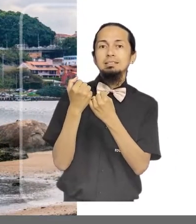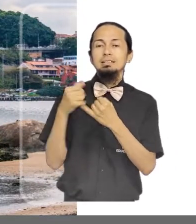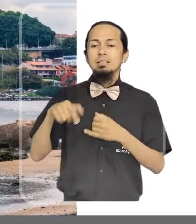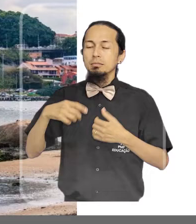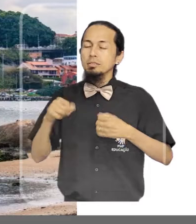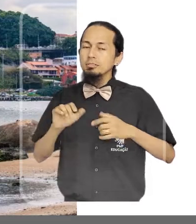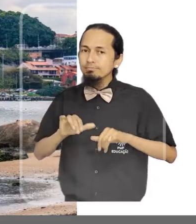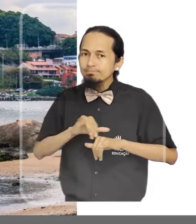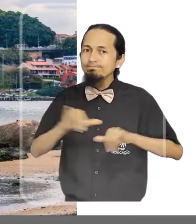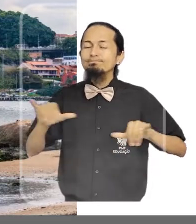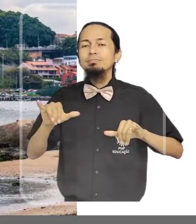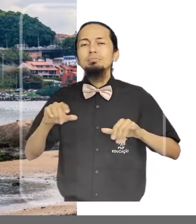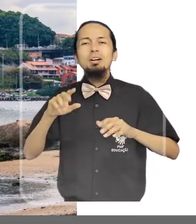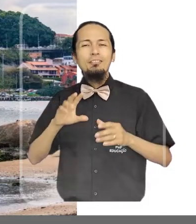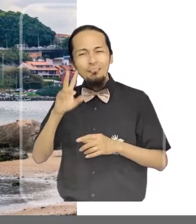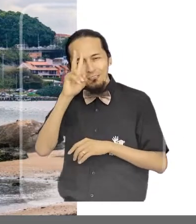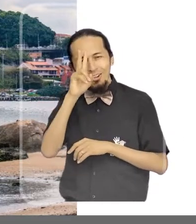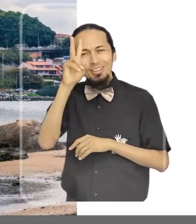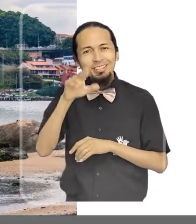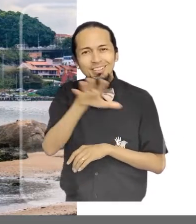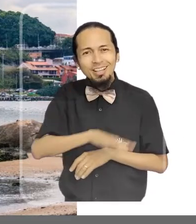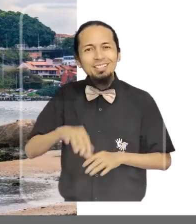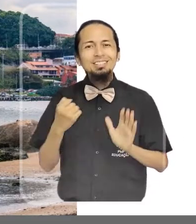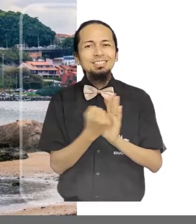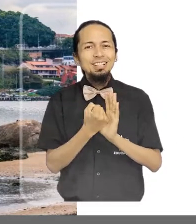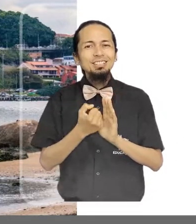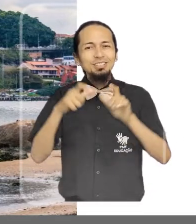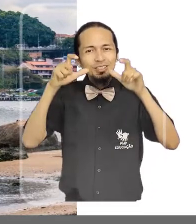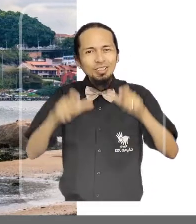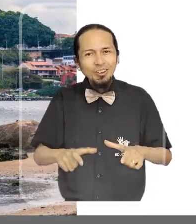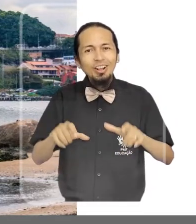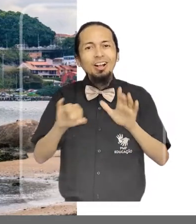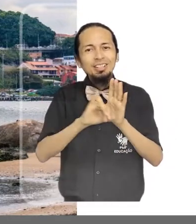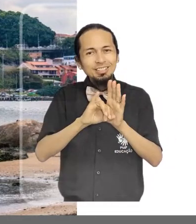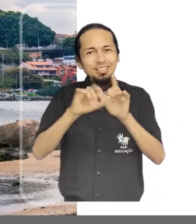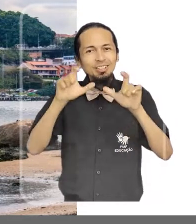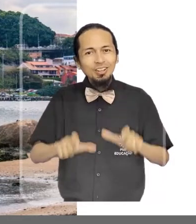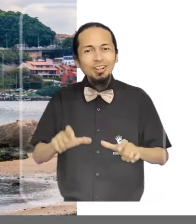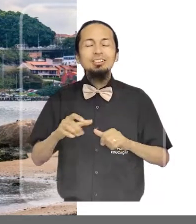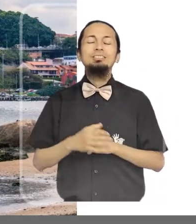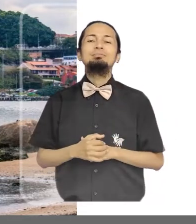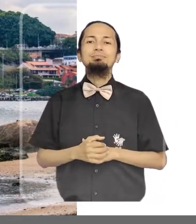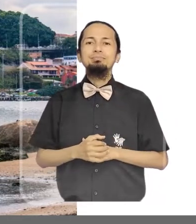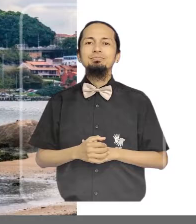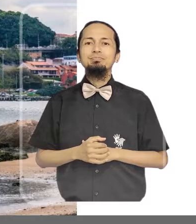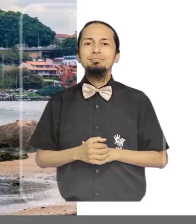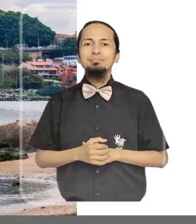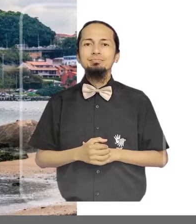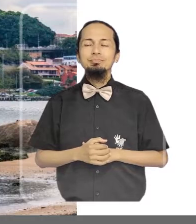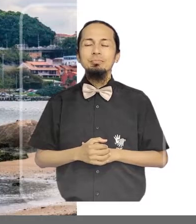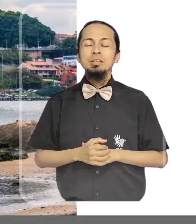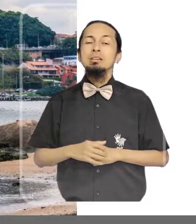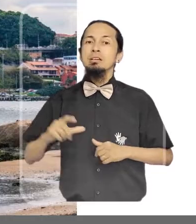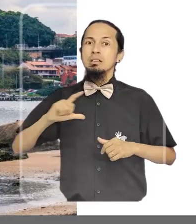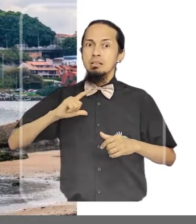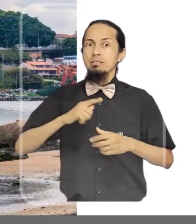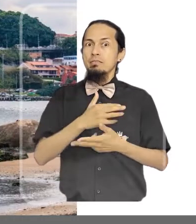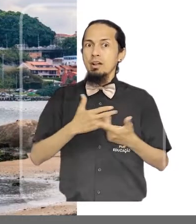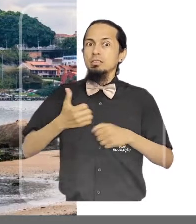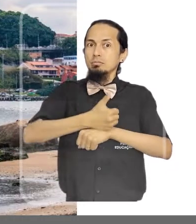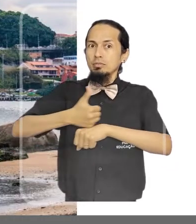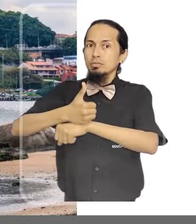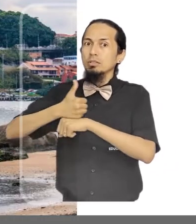representado para fortalecer a identidade local. As análises foram realizadas por uma equipe